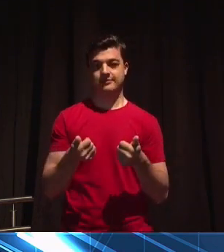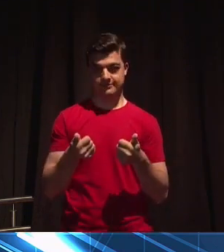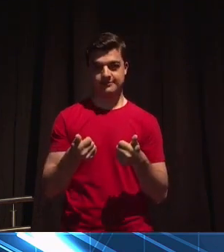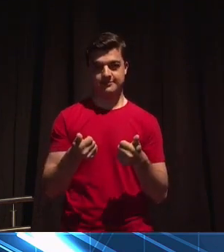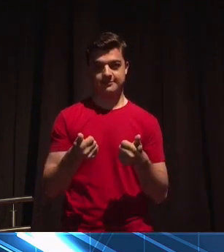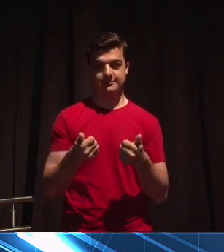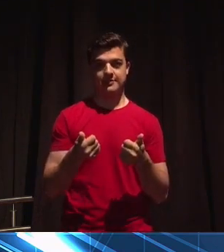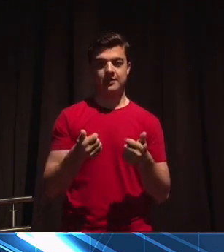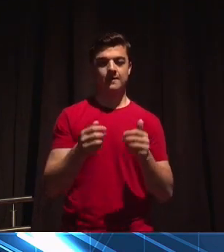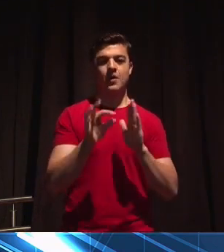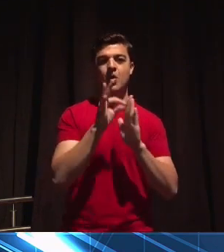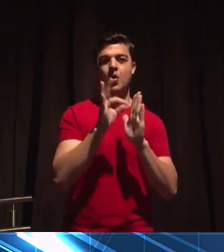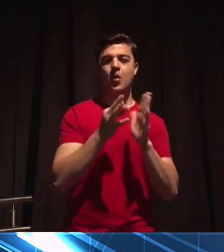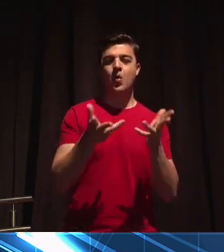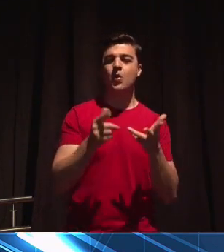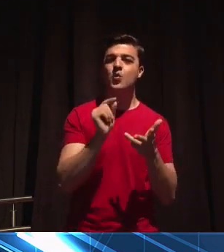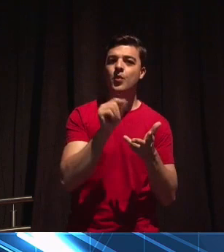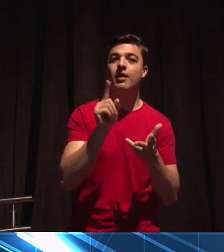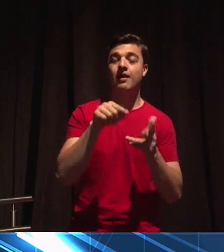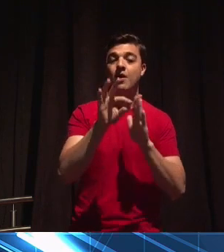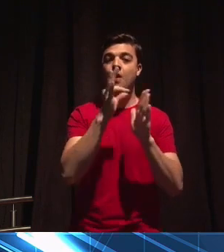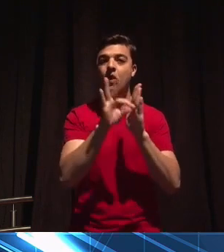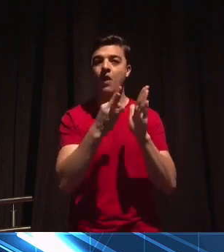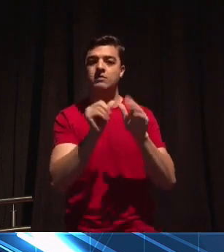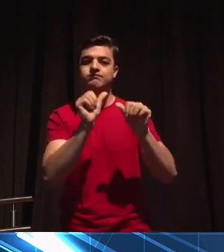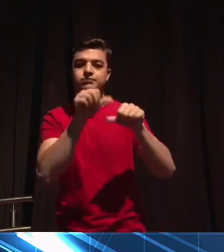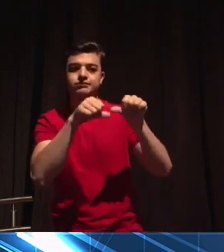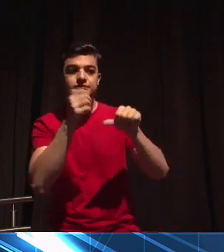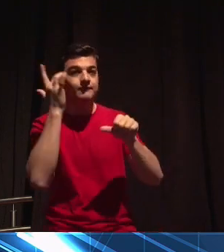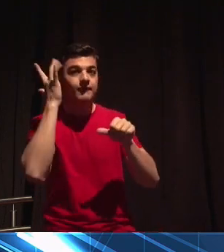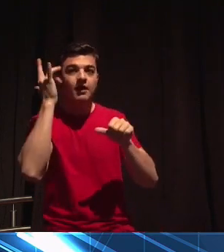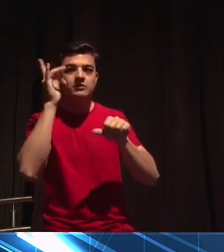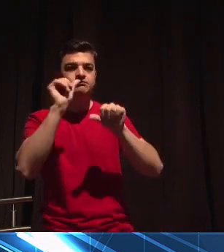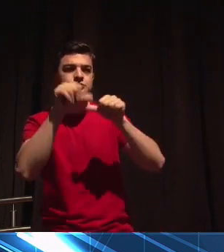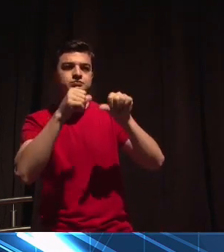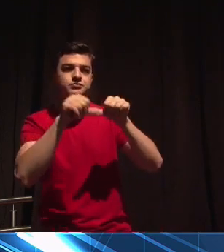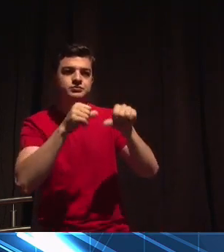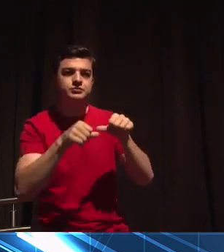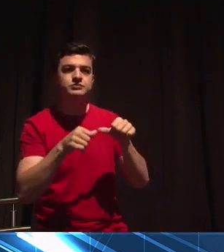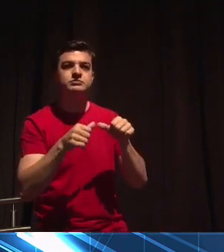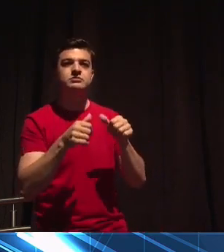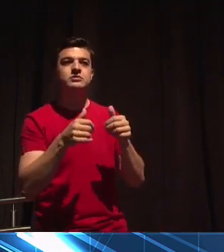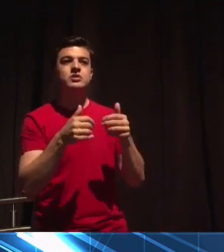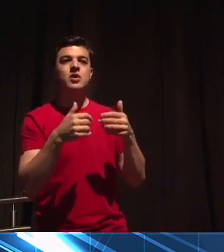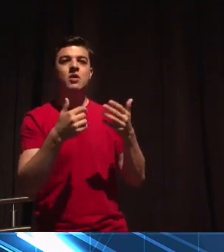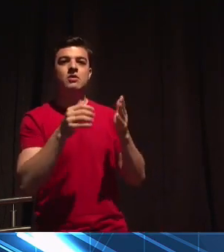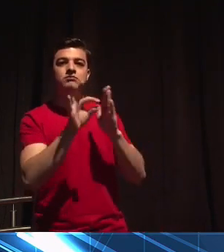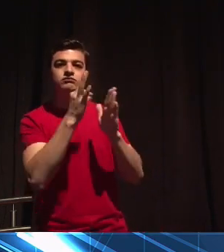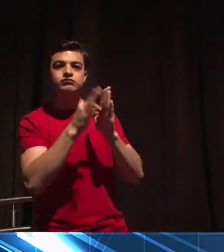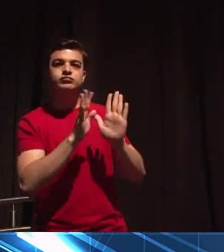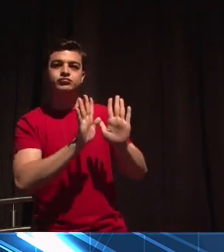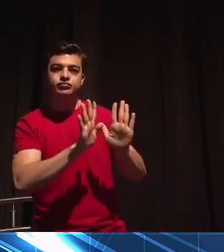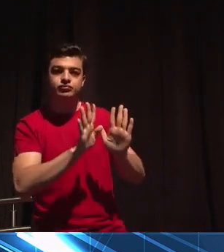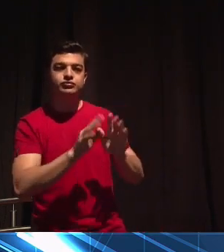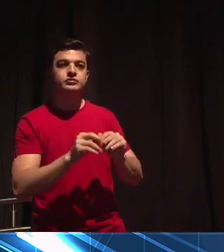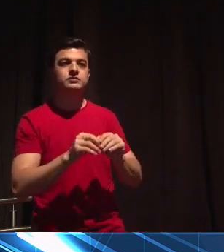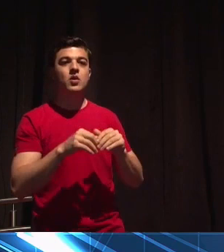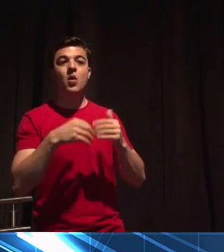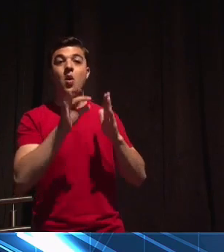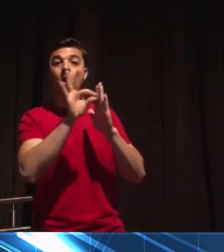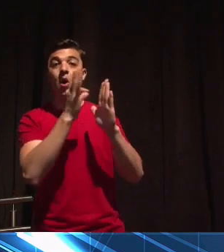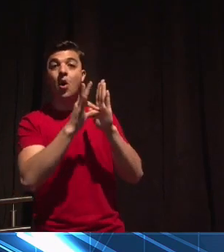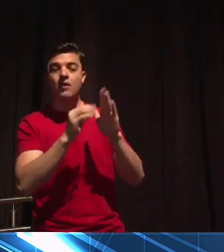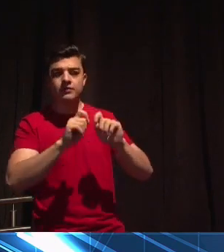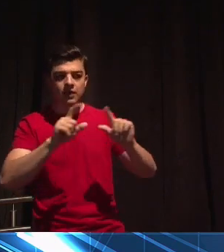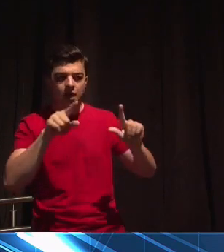fácil de modificar né de manter e o código mais fácil de entender também então você compreender